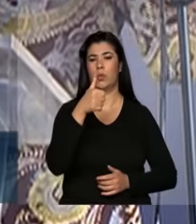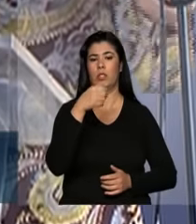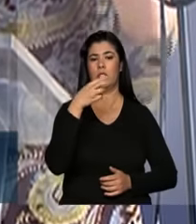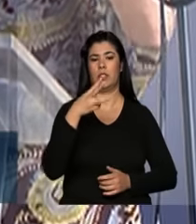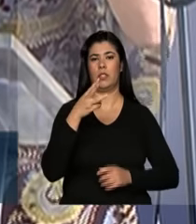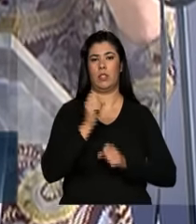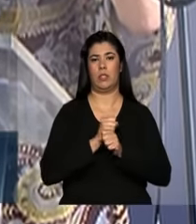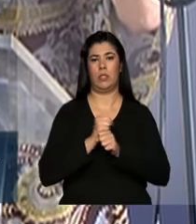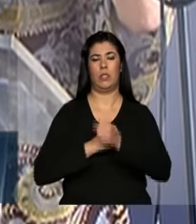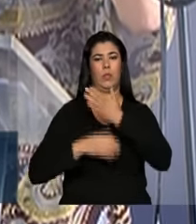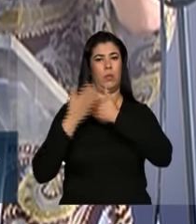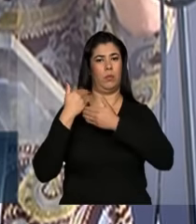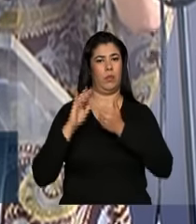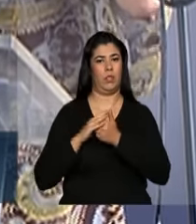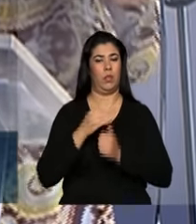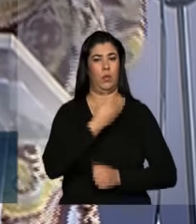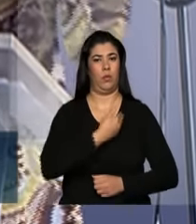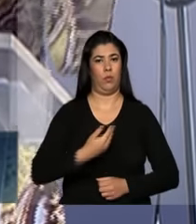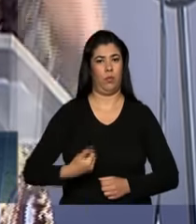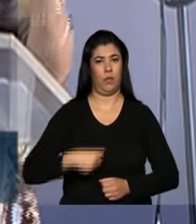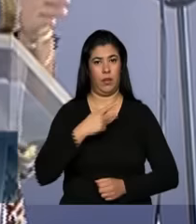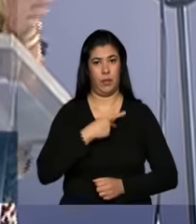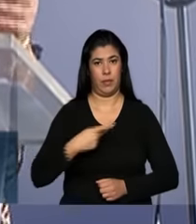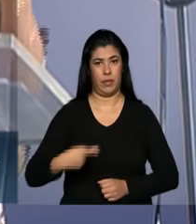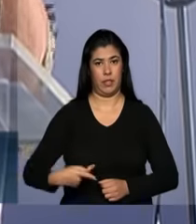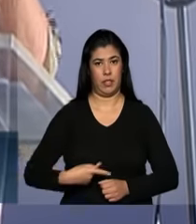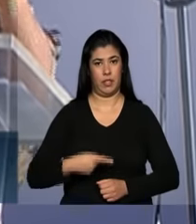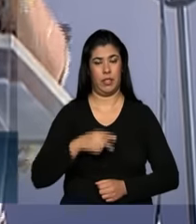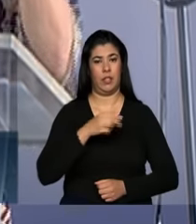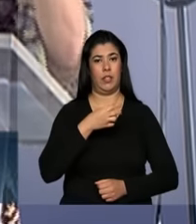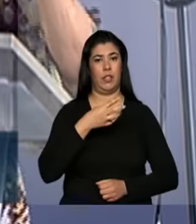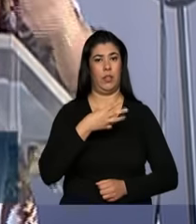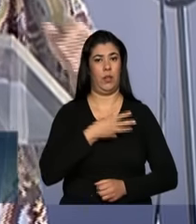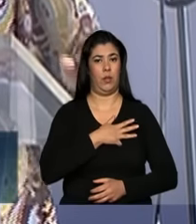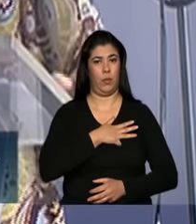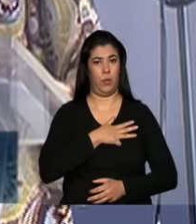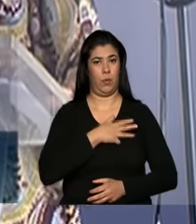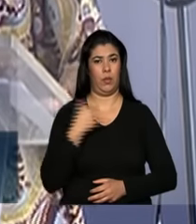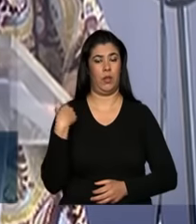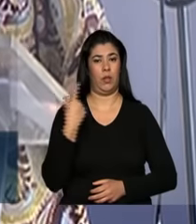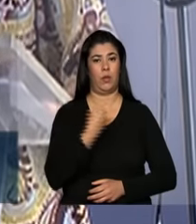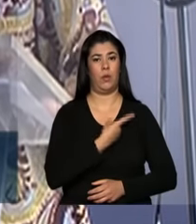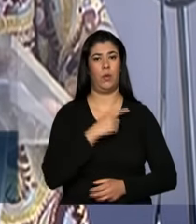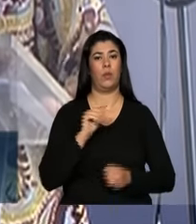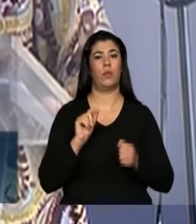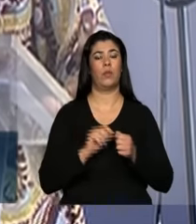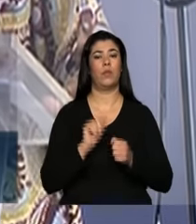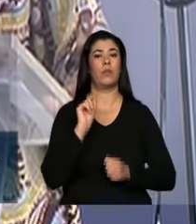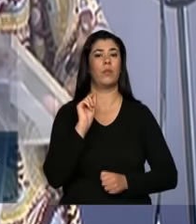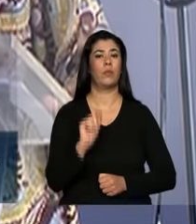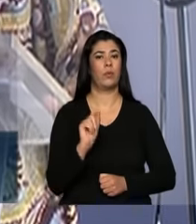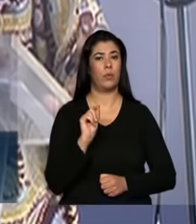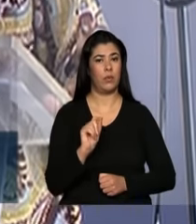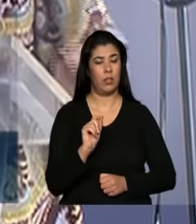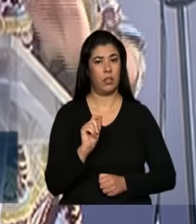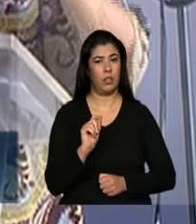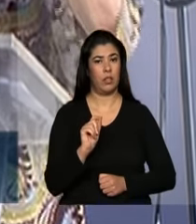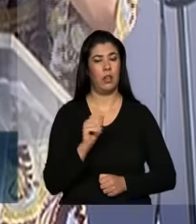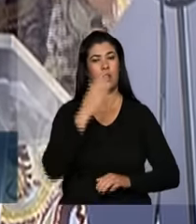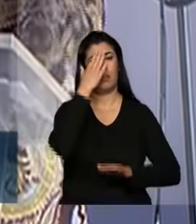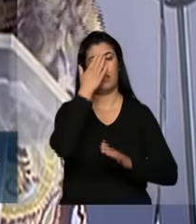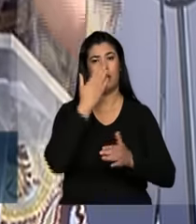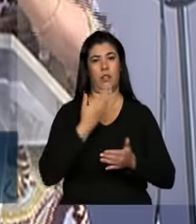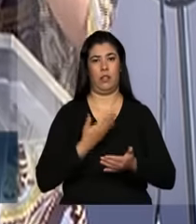nos últimos 13 anos, no governo do presidente Lula e no meu, nós fizemos uma coisa. E eu acho que isso